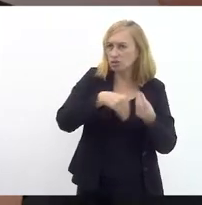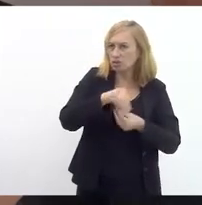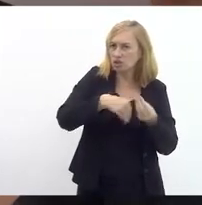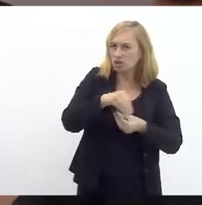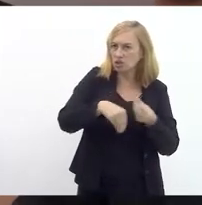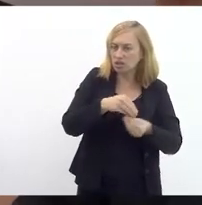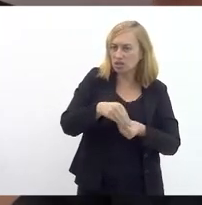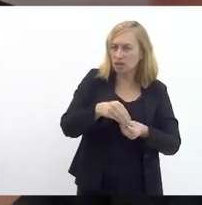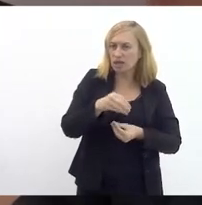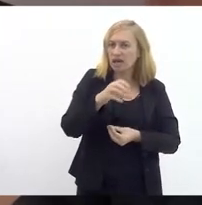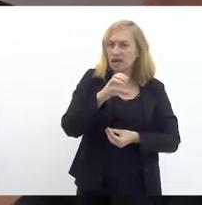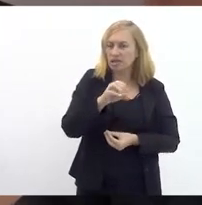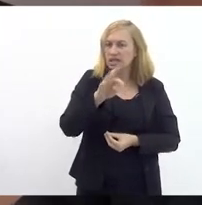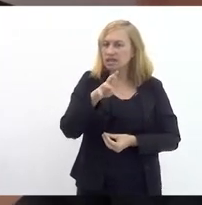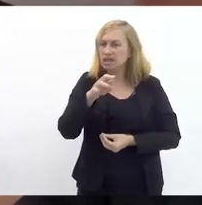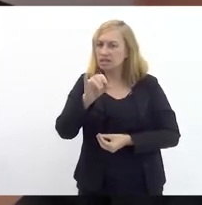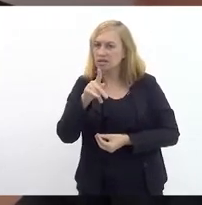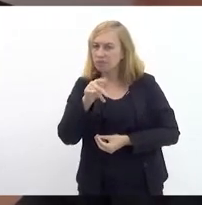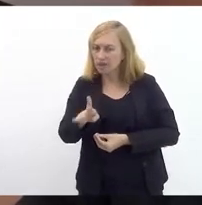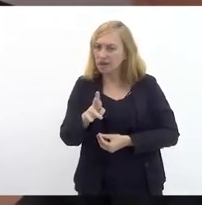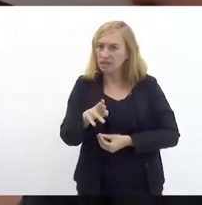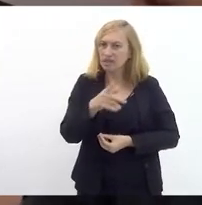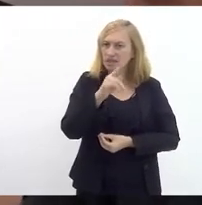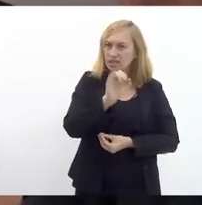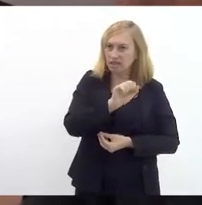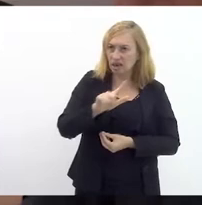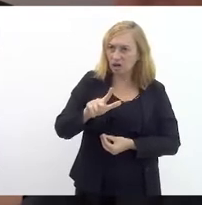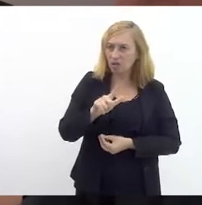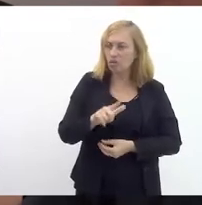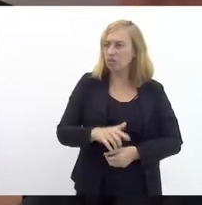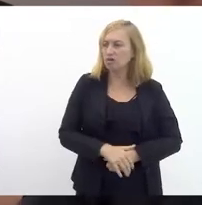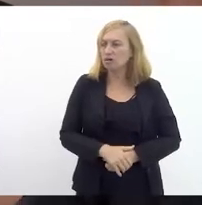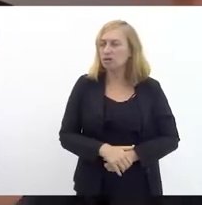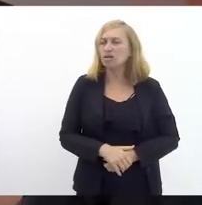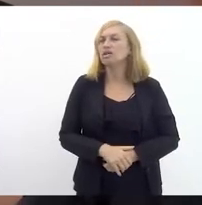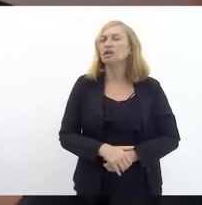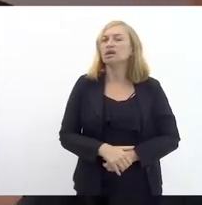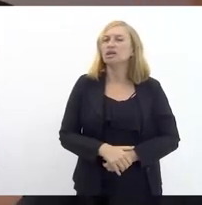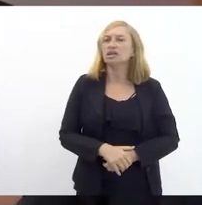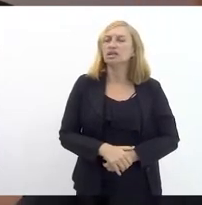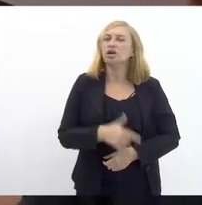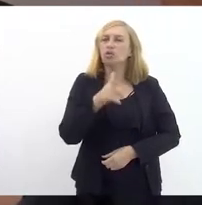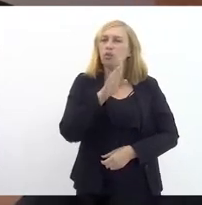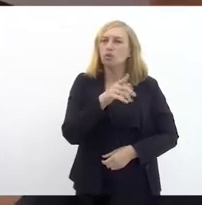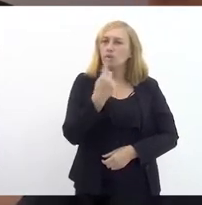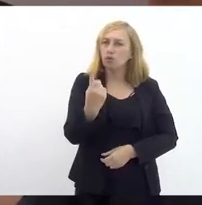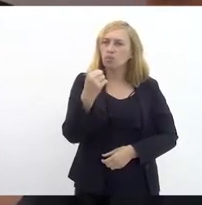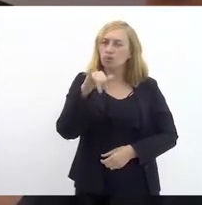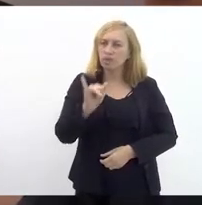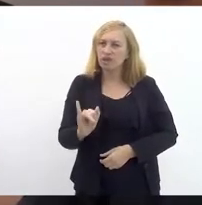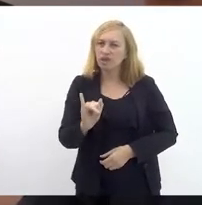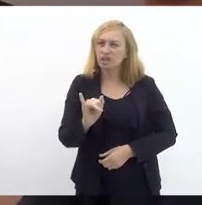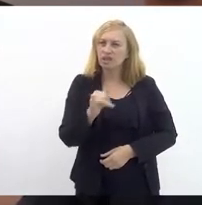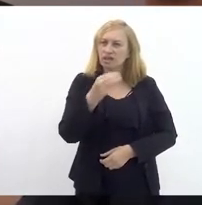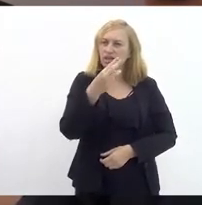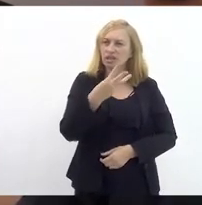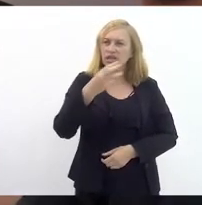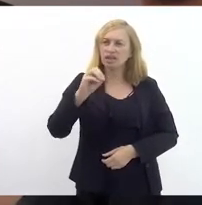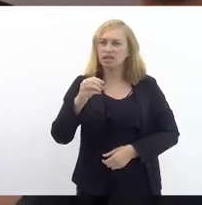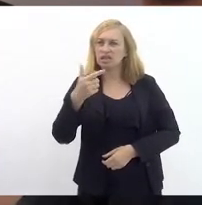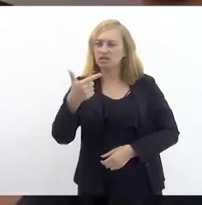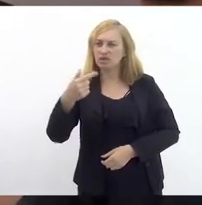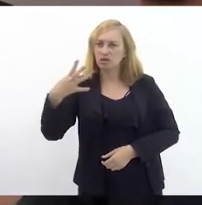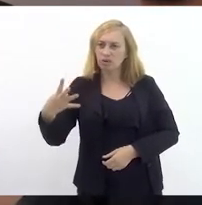CETRANS e Central formalizou a certificação de R$ 1.324 bilhão. Isso está